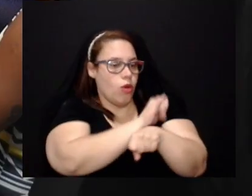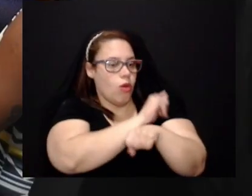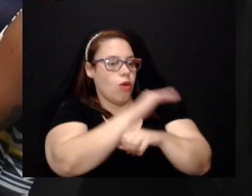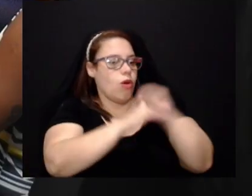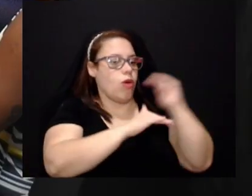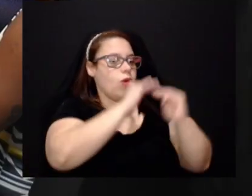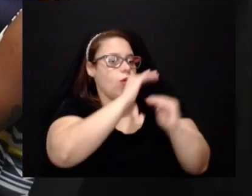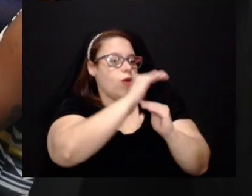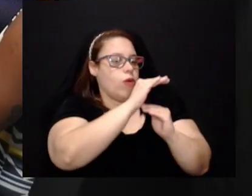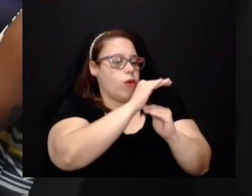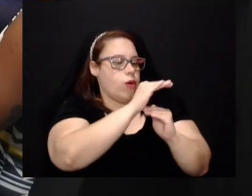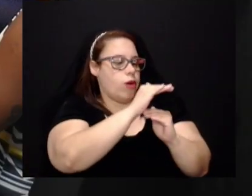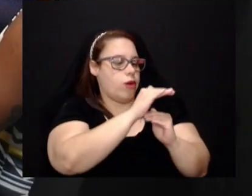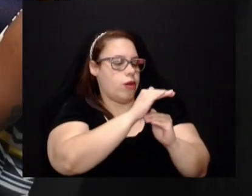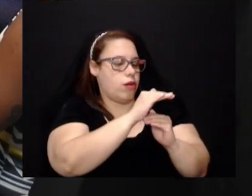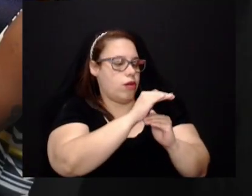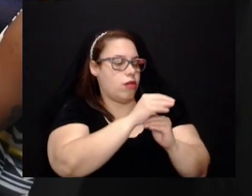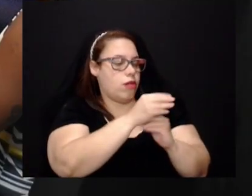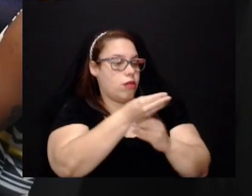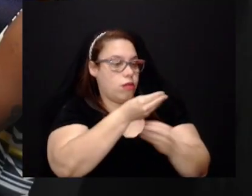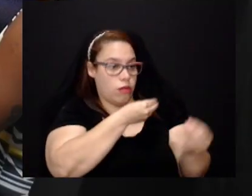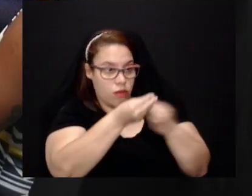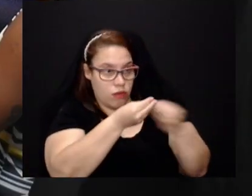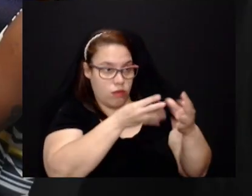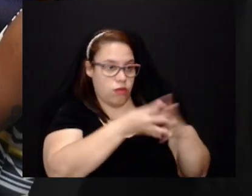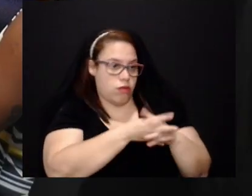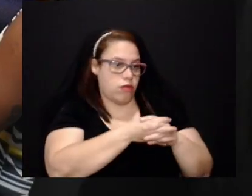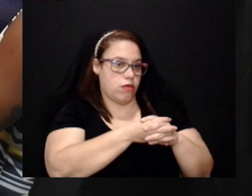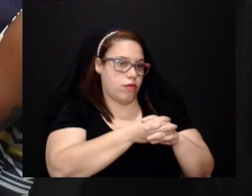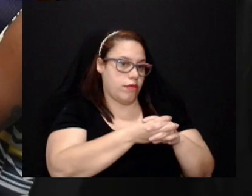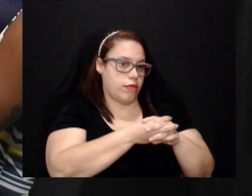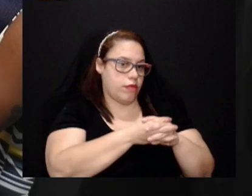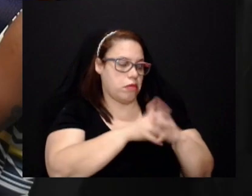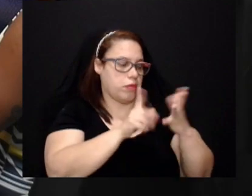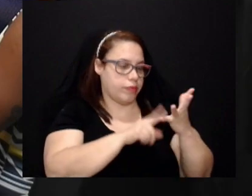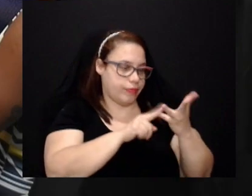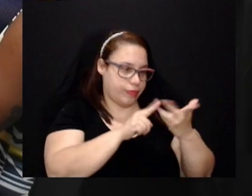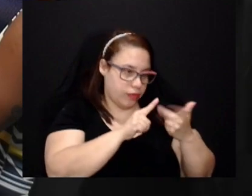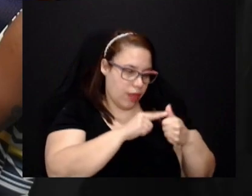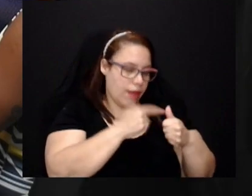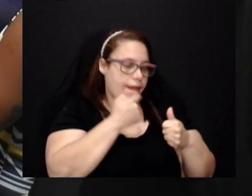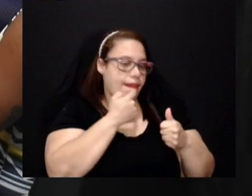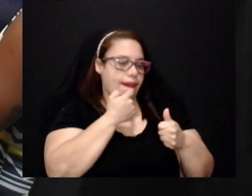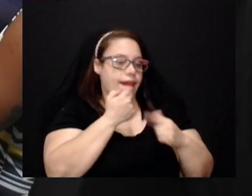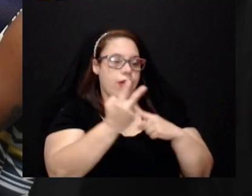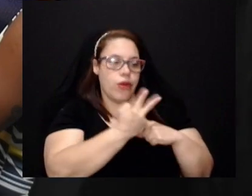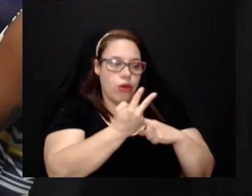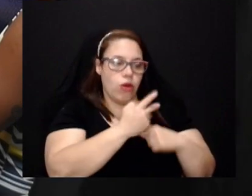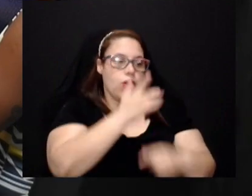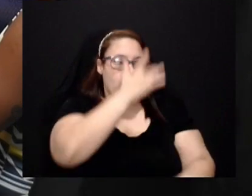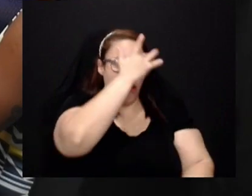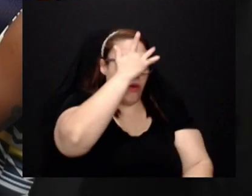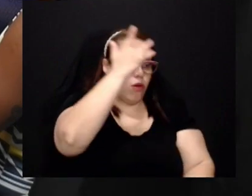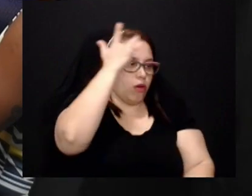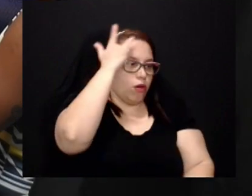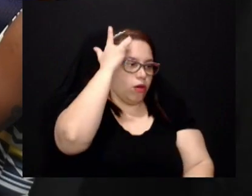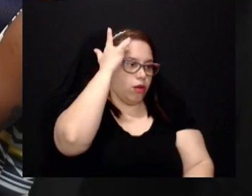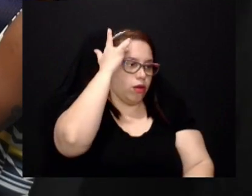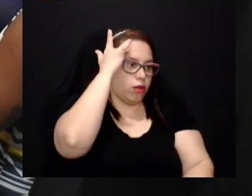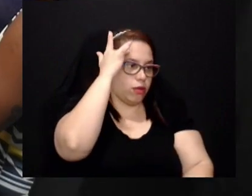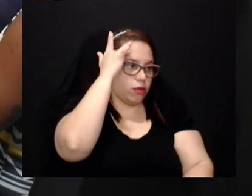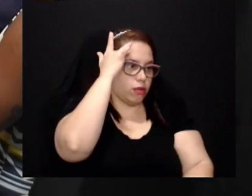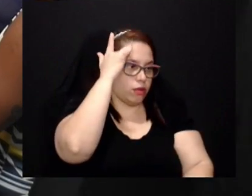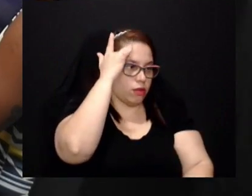para lidar com essas questões, para preservar a sua saúde mental? Fala para nós,